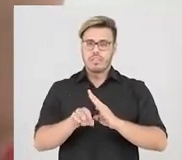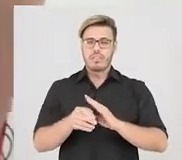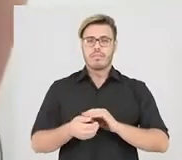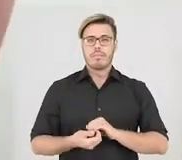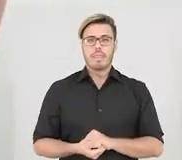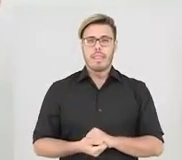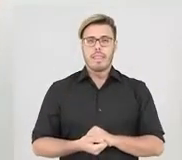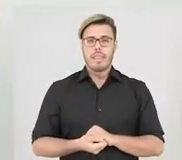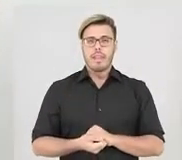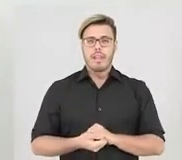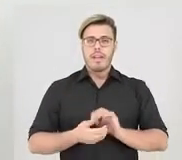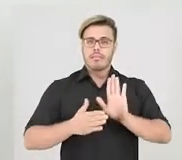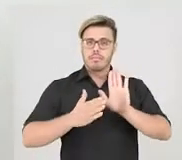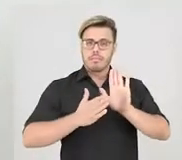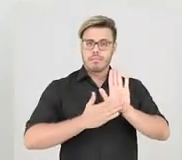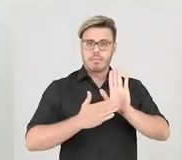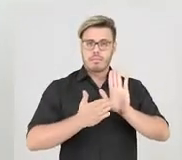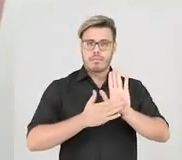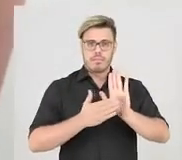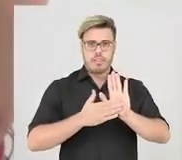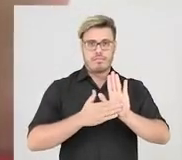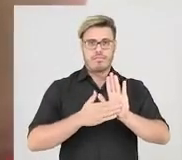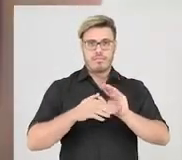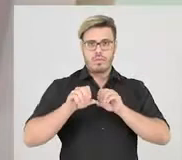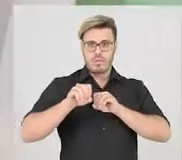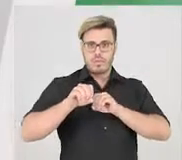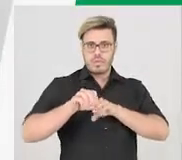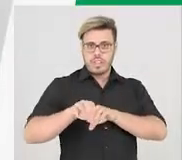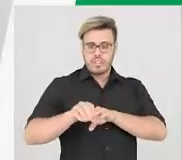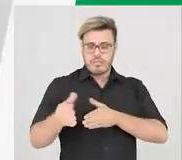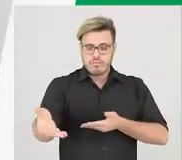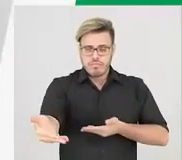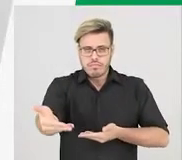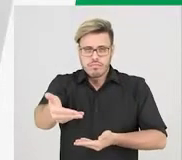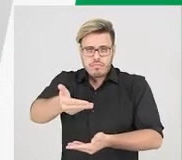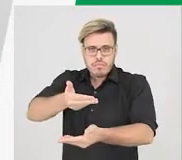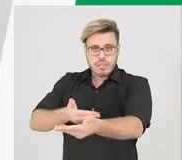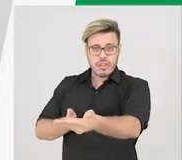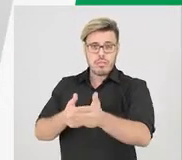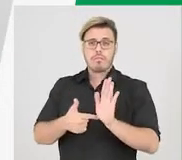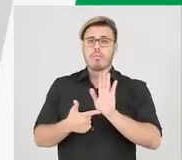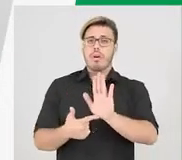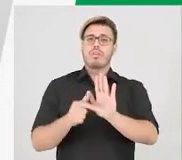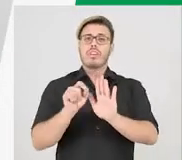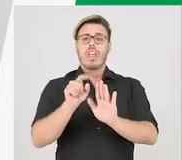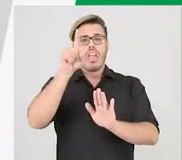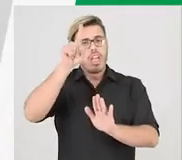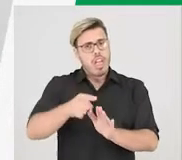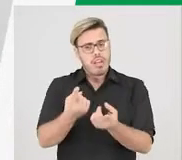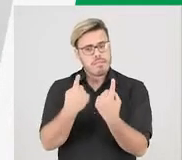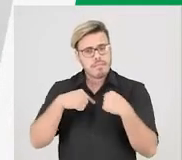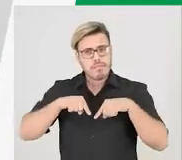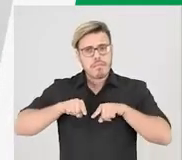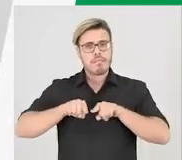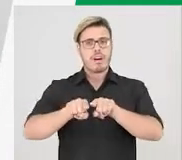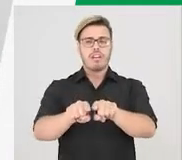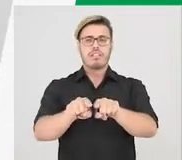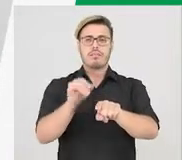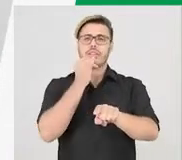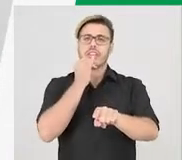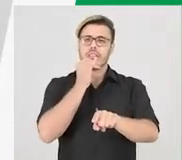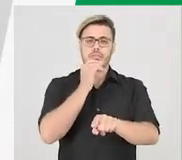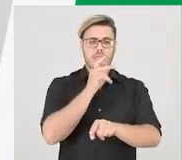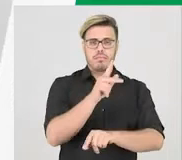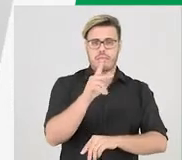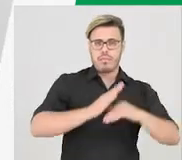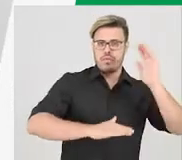Na proposta do ensino colaborativo, o ensino colaborativo consiste numa parceria entre os professores da educação regular